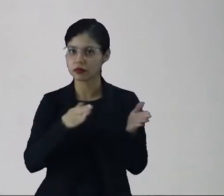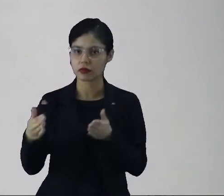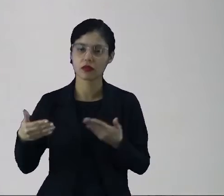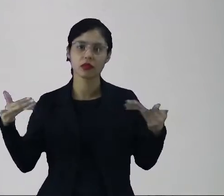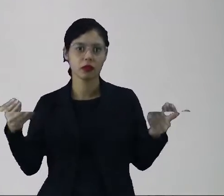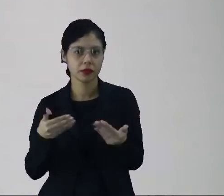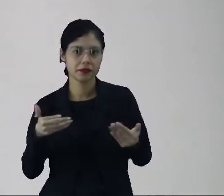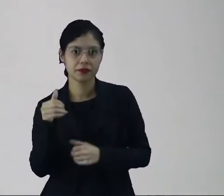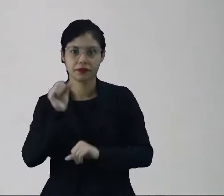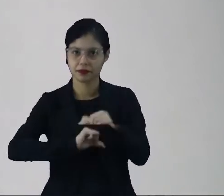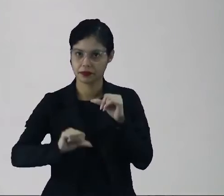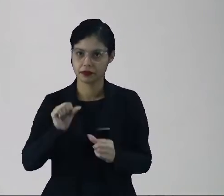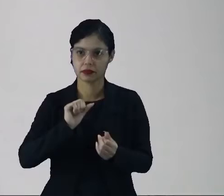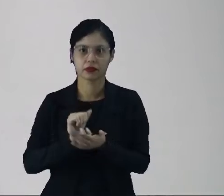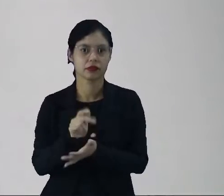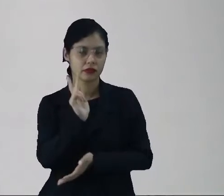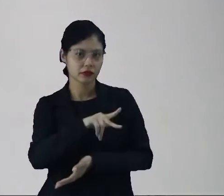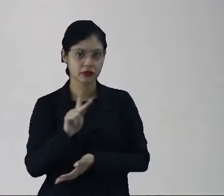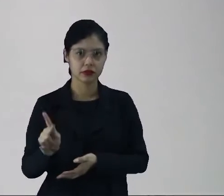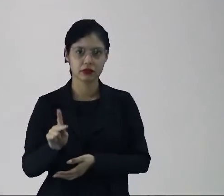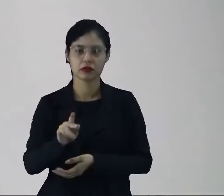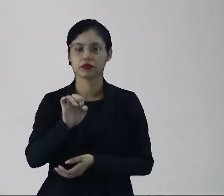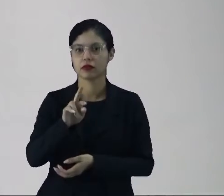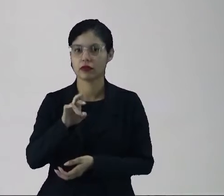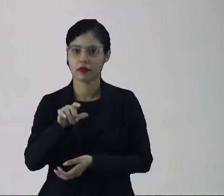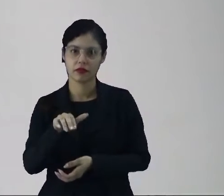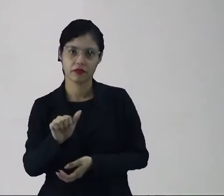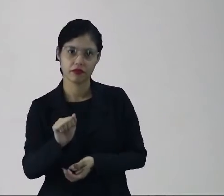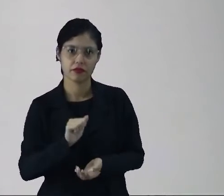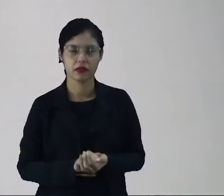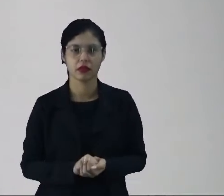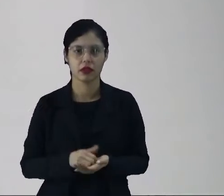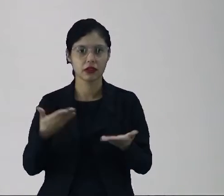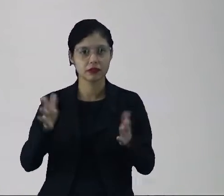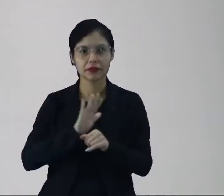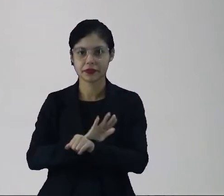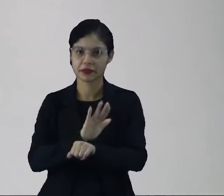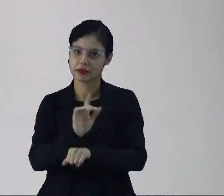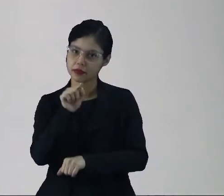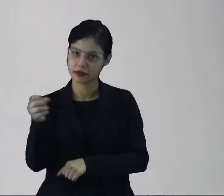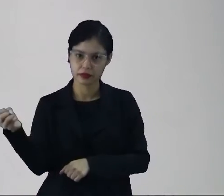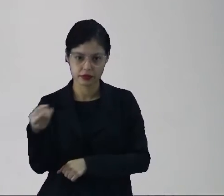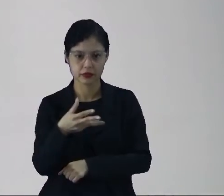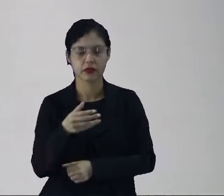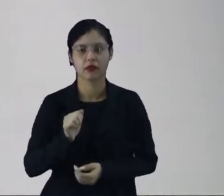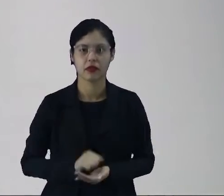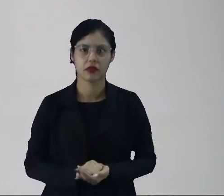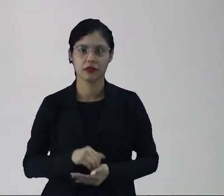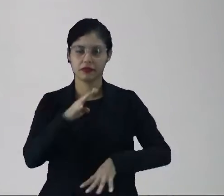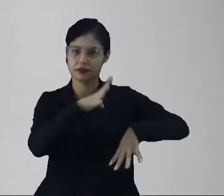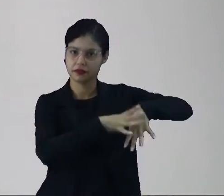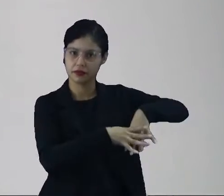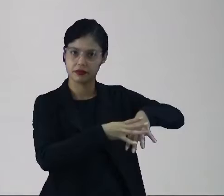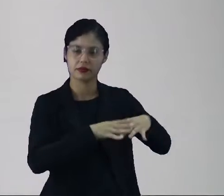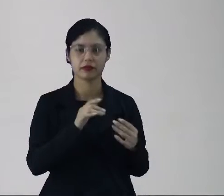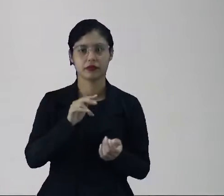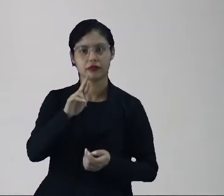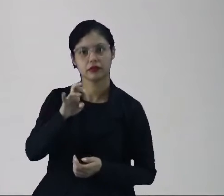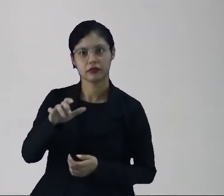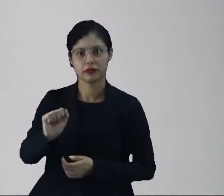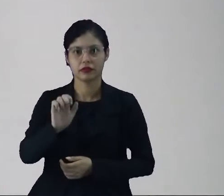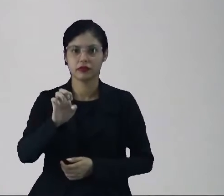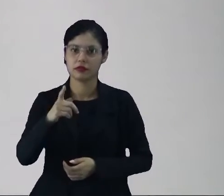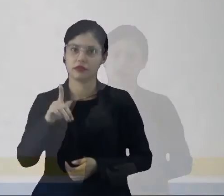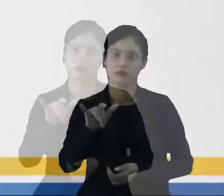agora com certeza vai mudar eu sou o professor Emerson eu vou te ajudar então nessa nova etapa sobre matemática com geometria espacial